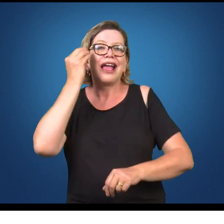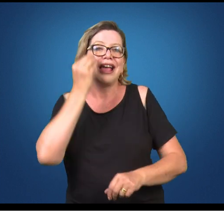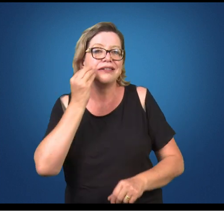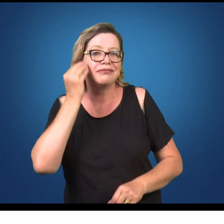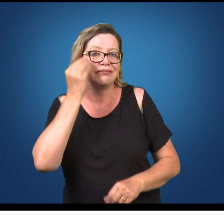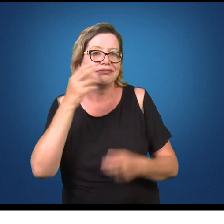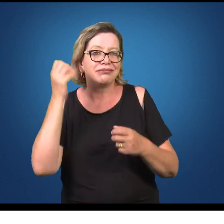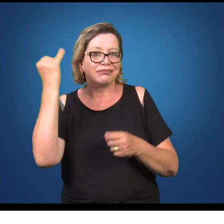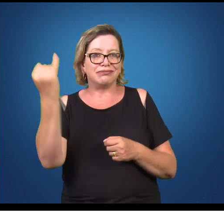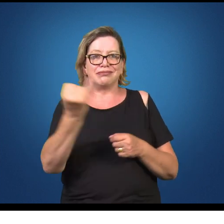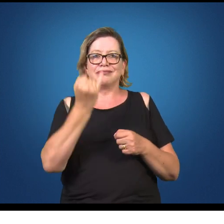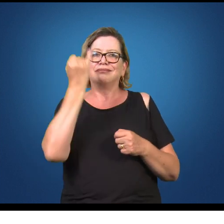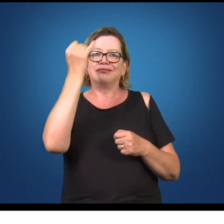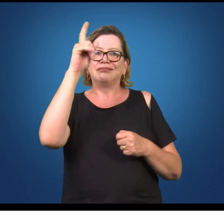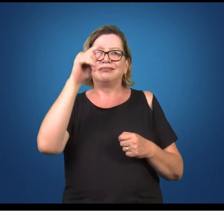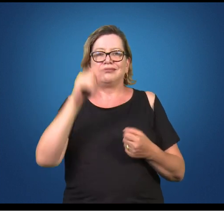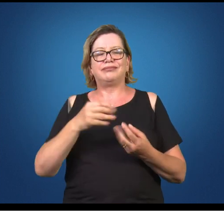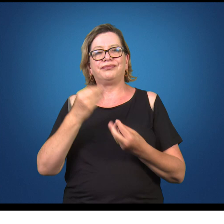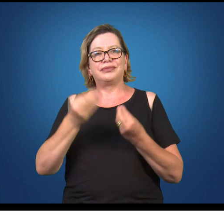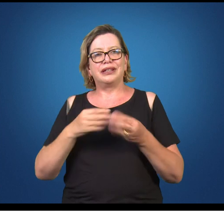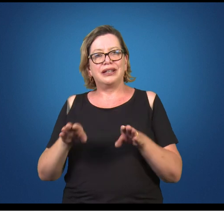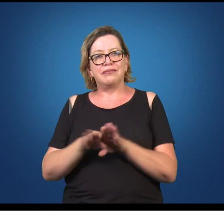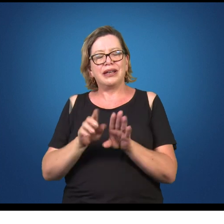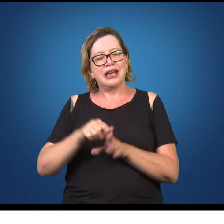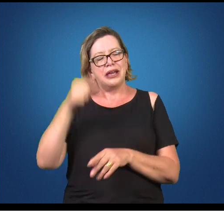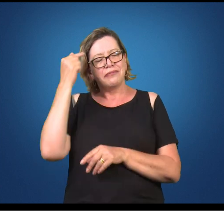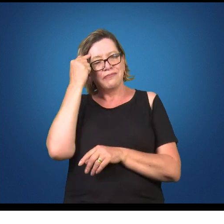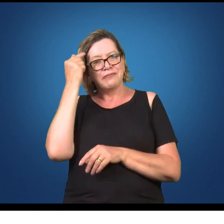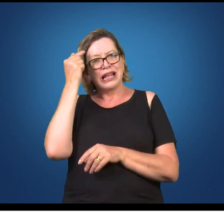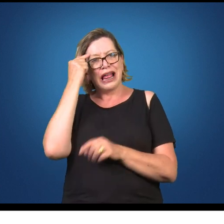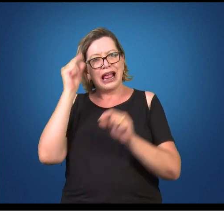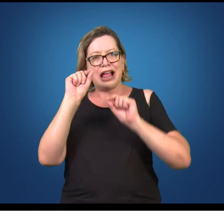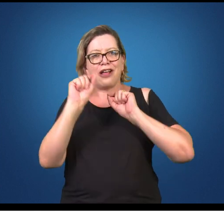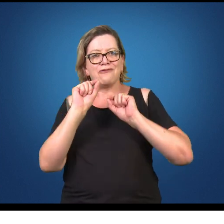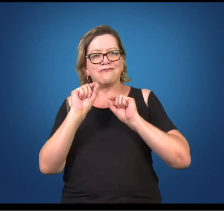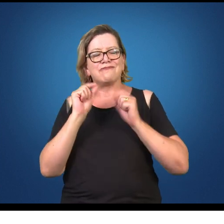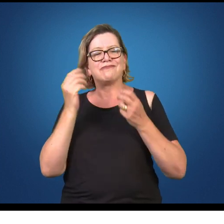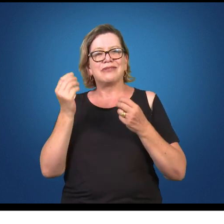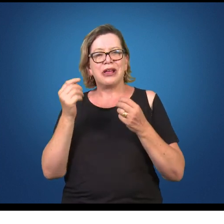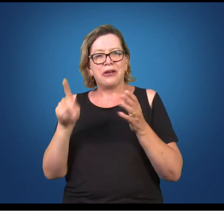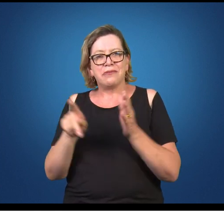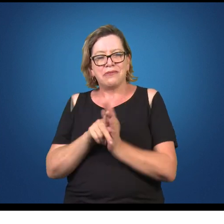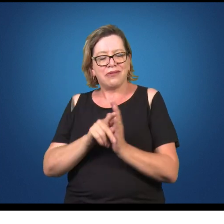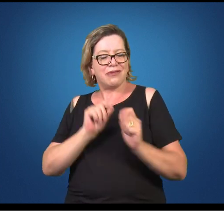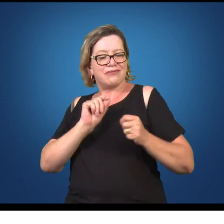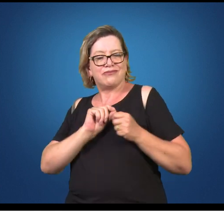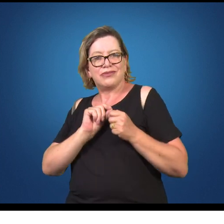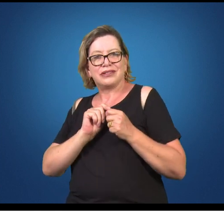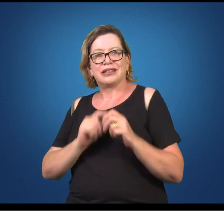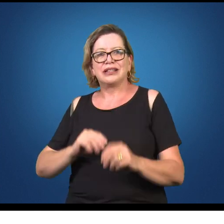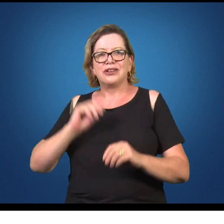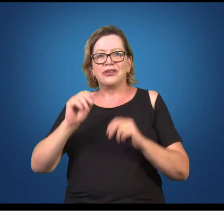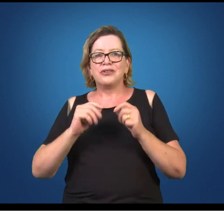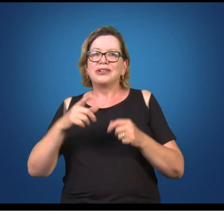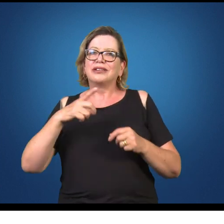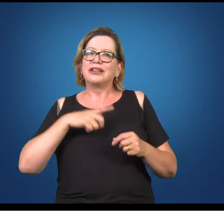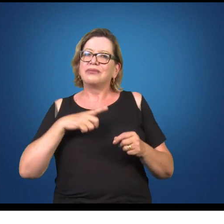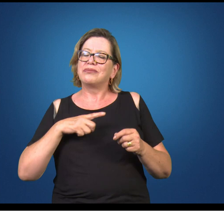experienciar e você pensar sobre aquilo. Então, essas coisas estão dentro do que a